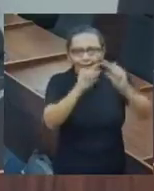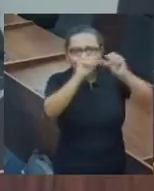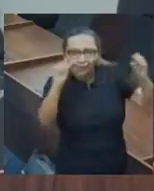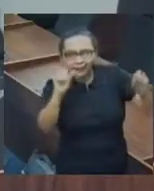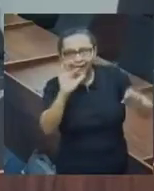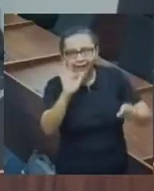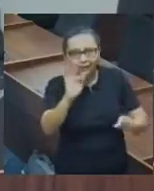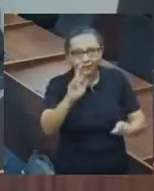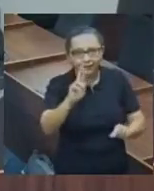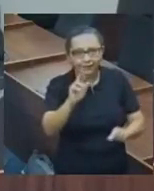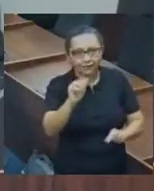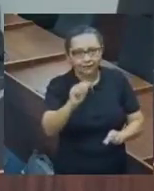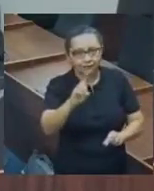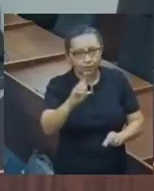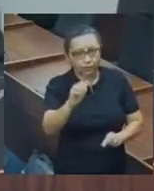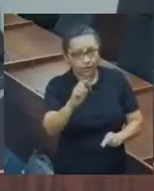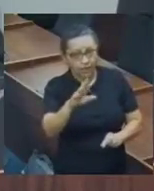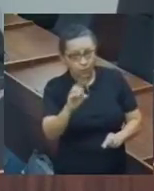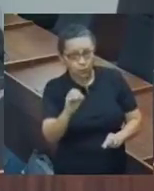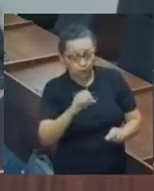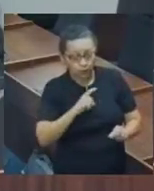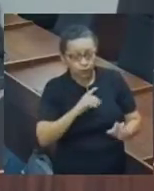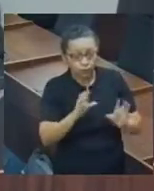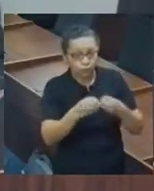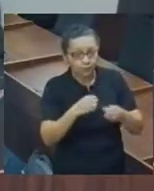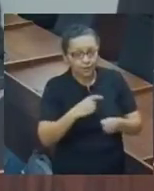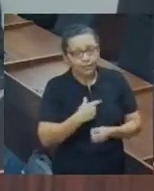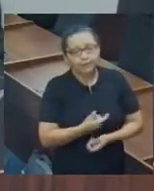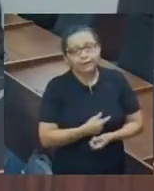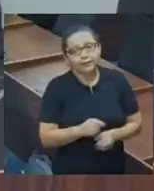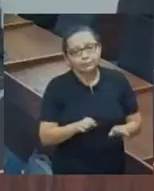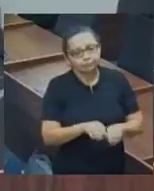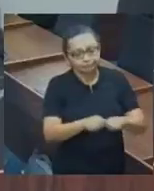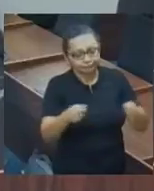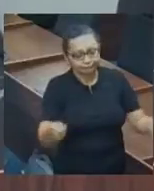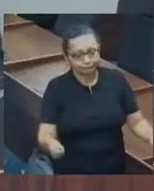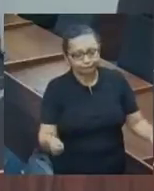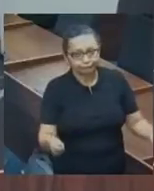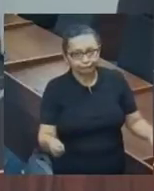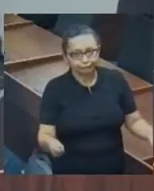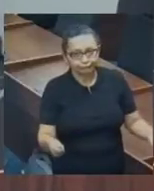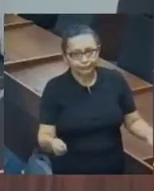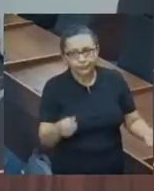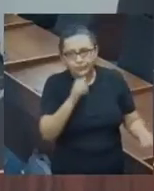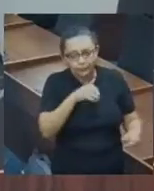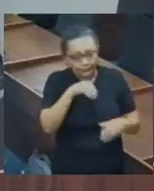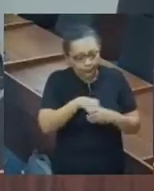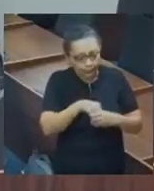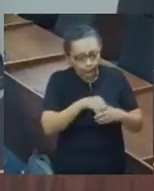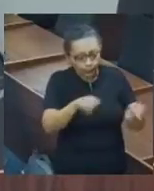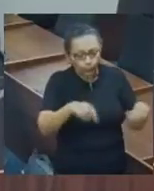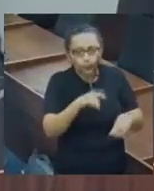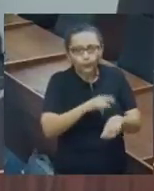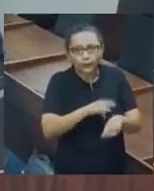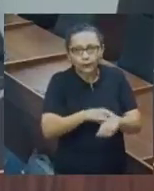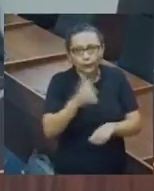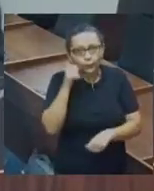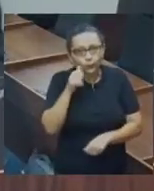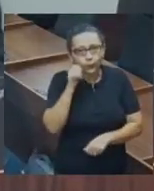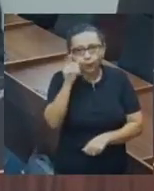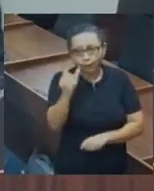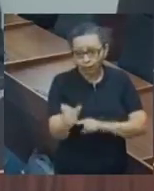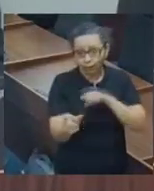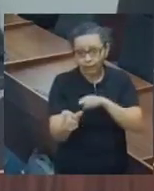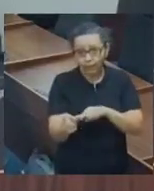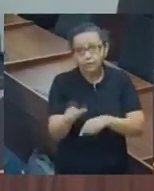em um shopping é comum e e aí colocam no banheiro feminino agora esse é um